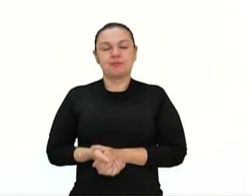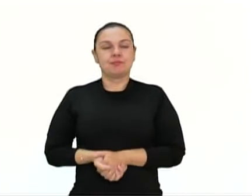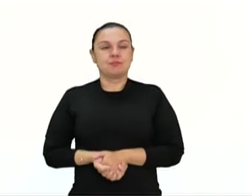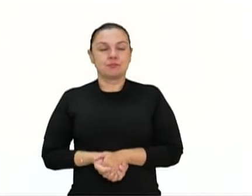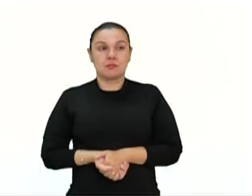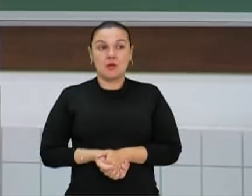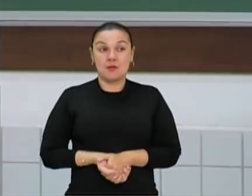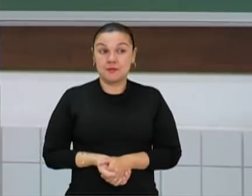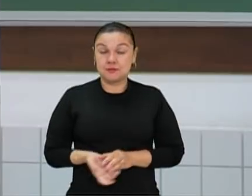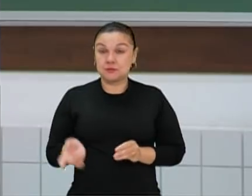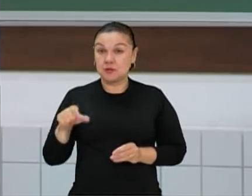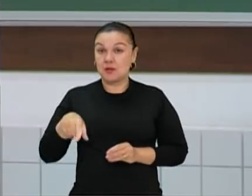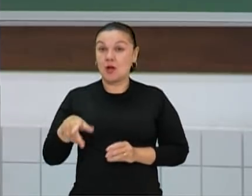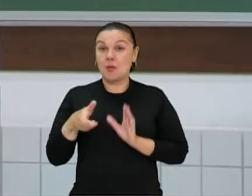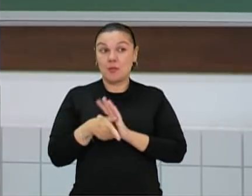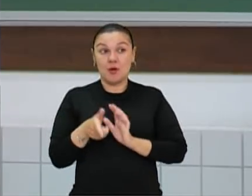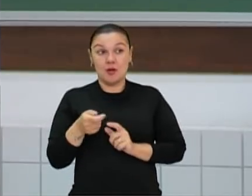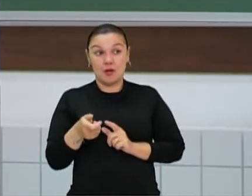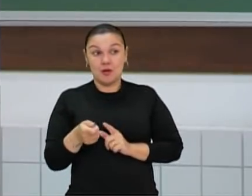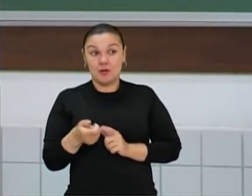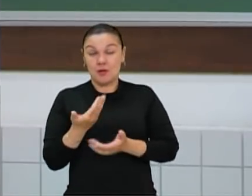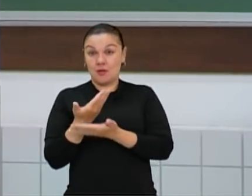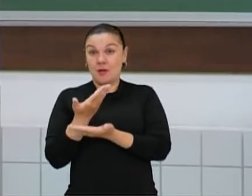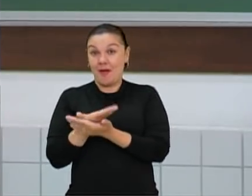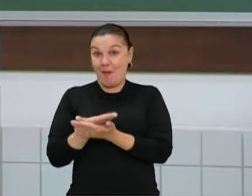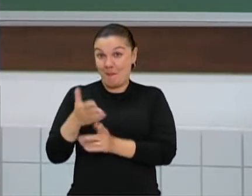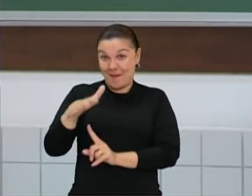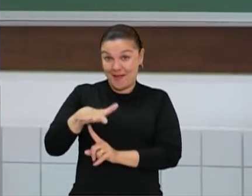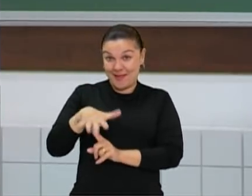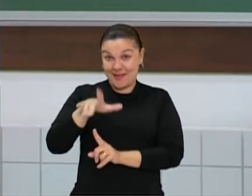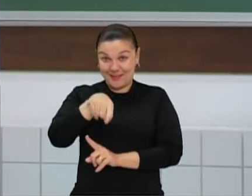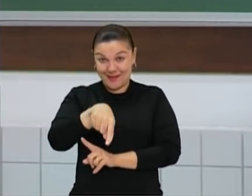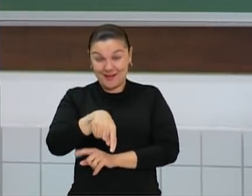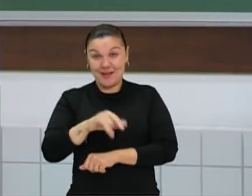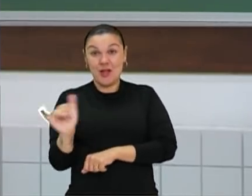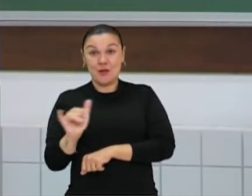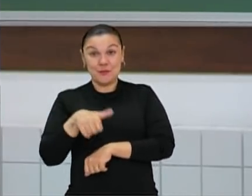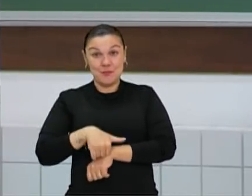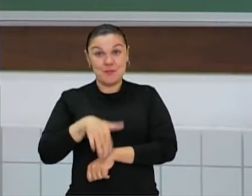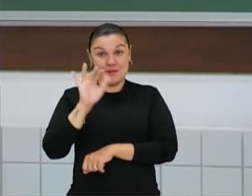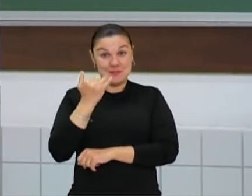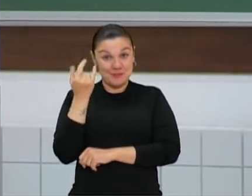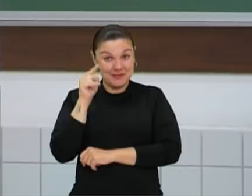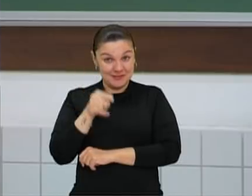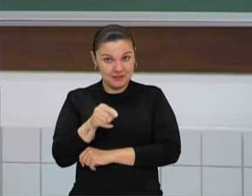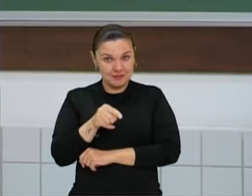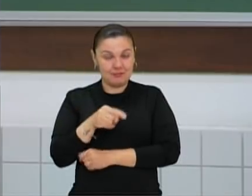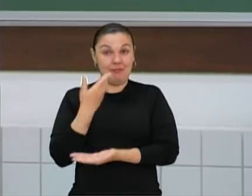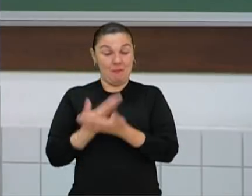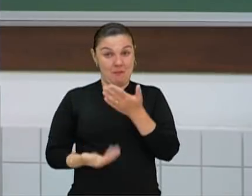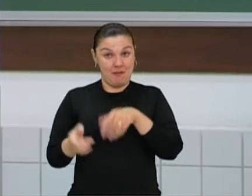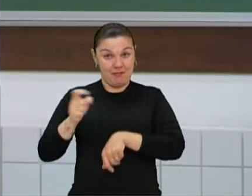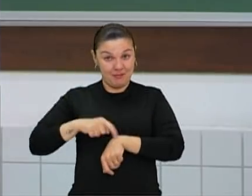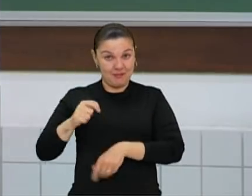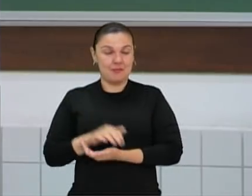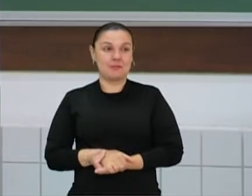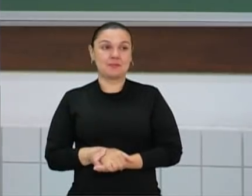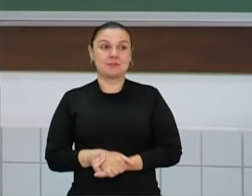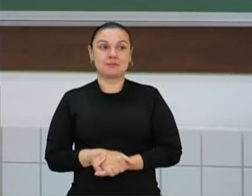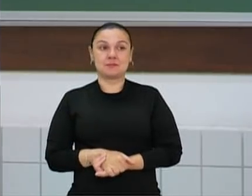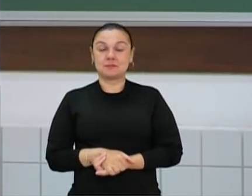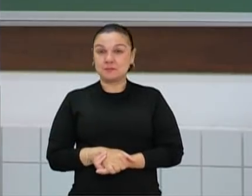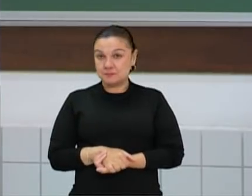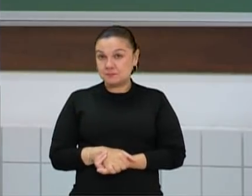moda. O canal que está na moda agora é o canal Aula Paraná, hein? Esse é o mais importante, hein? Não marque bobeira, tá bom?